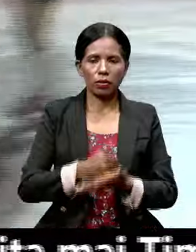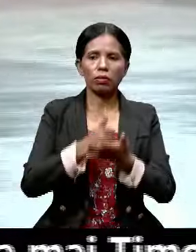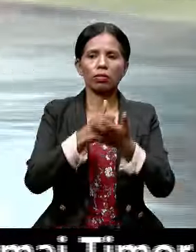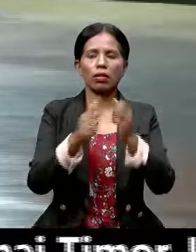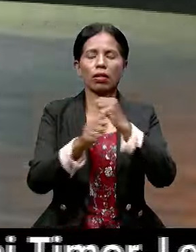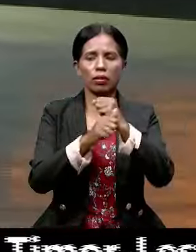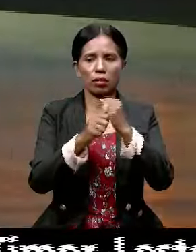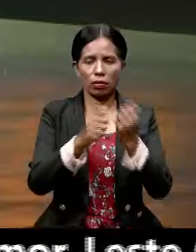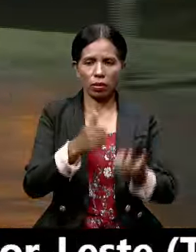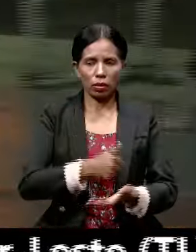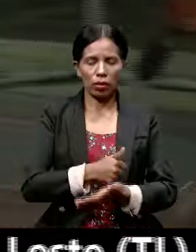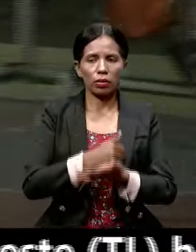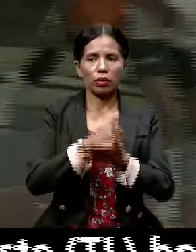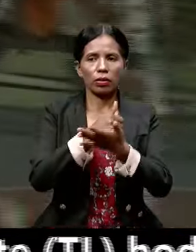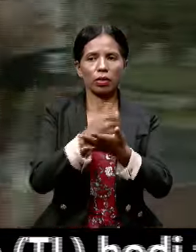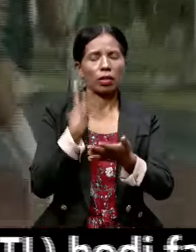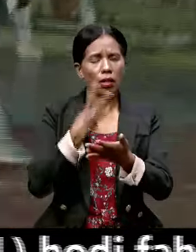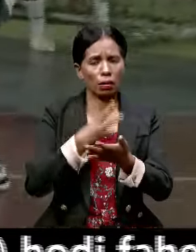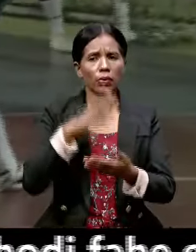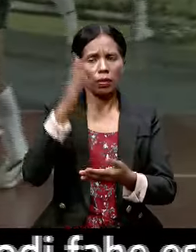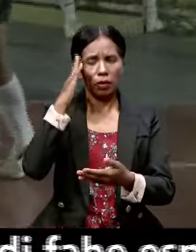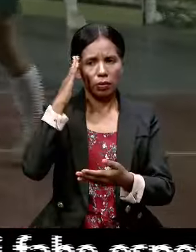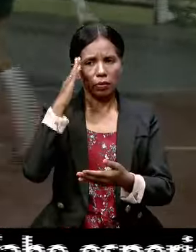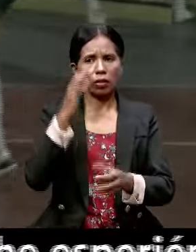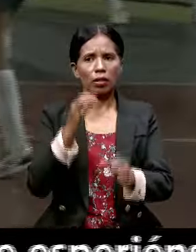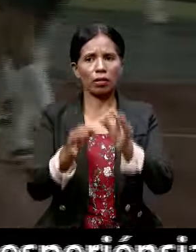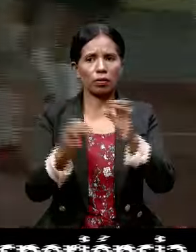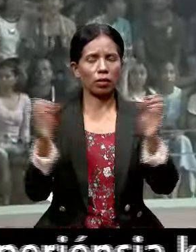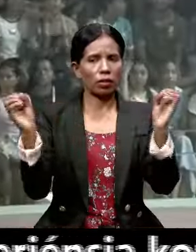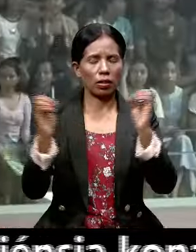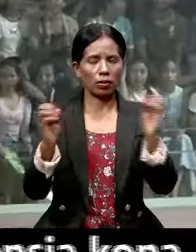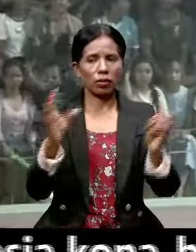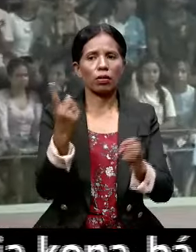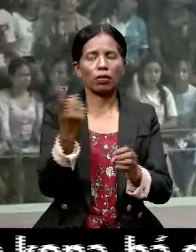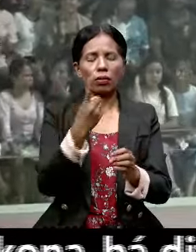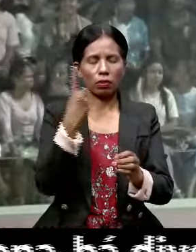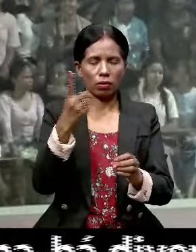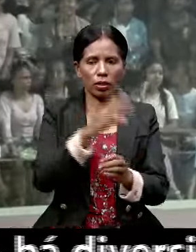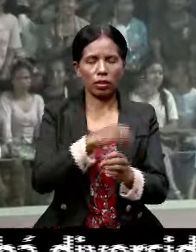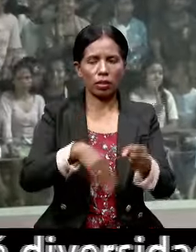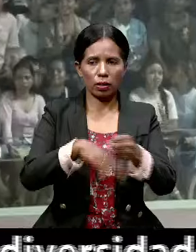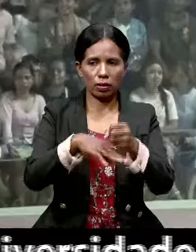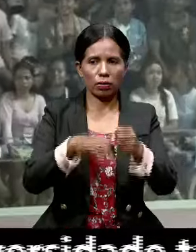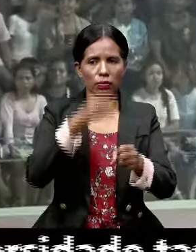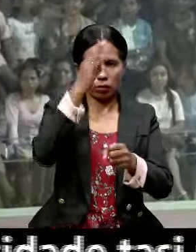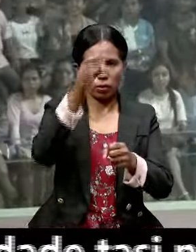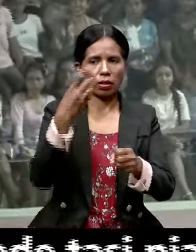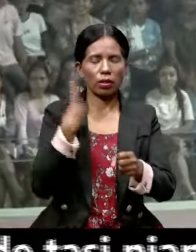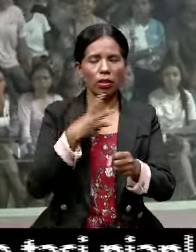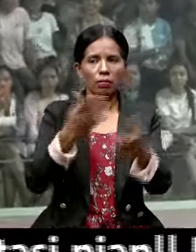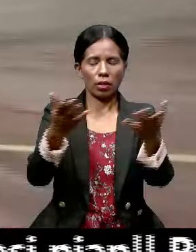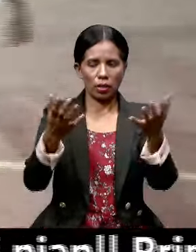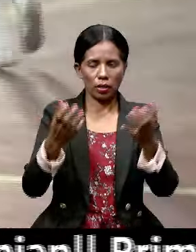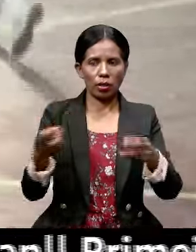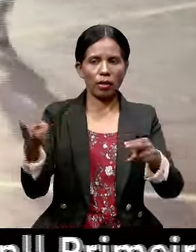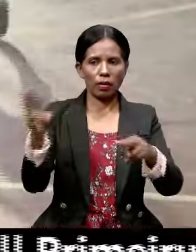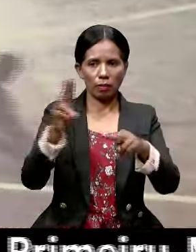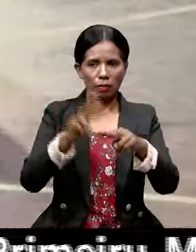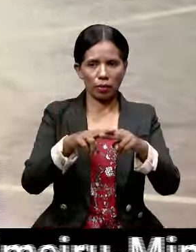e ami hanoi mos karik laos ia futsalet mabe futuru ami akarak aumenta